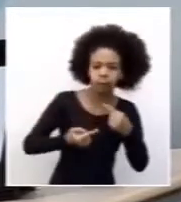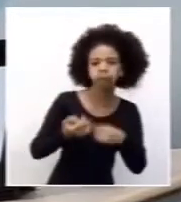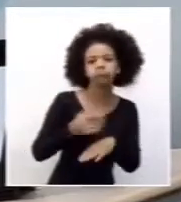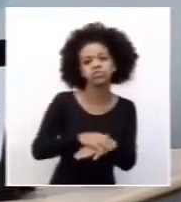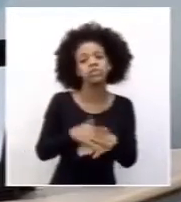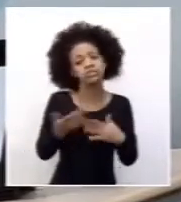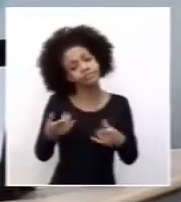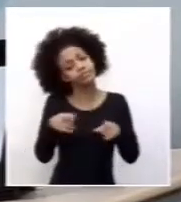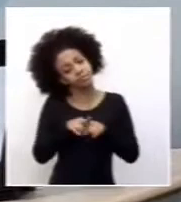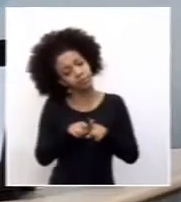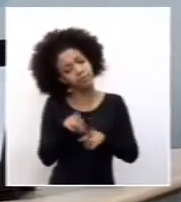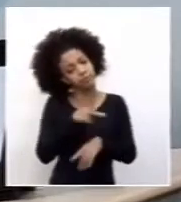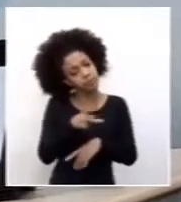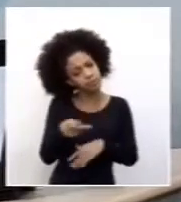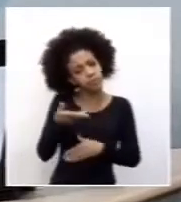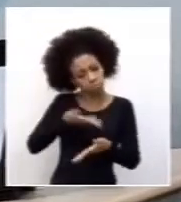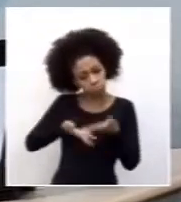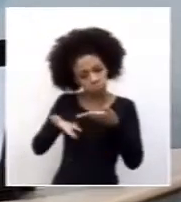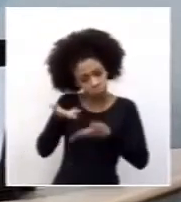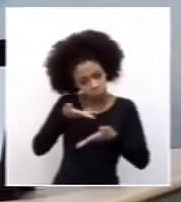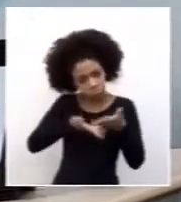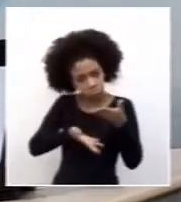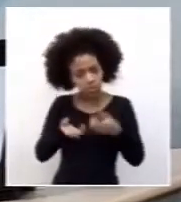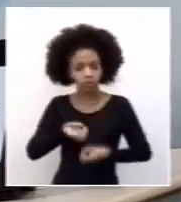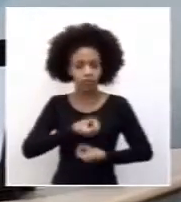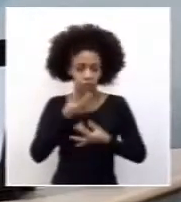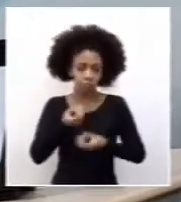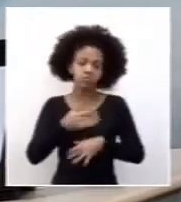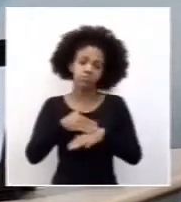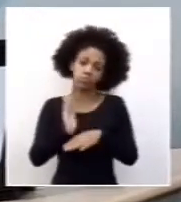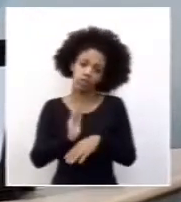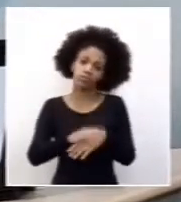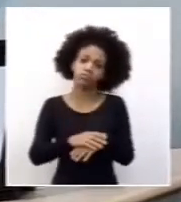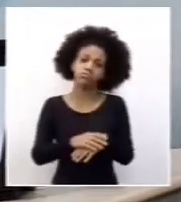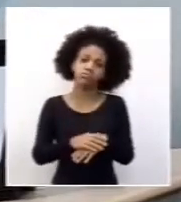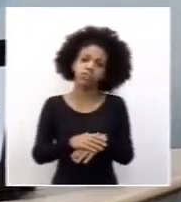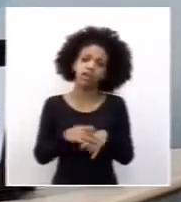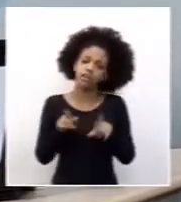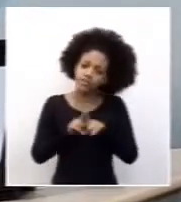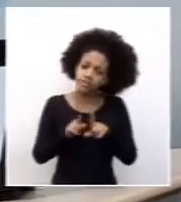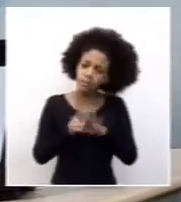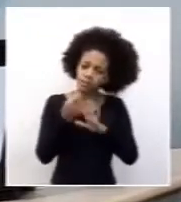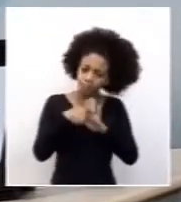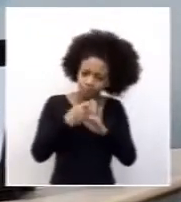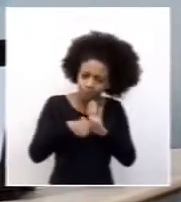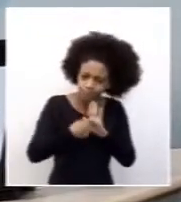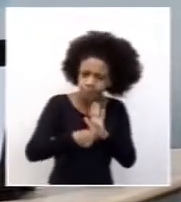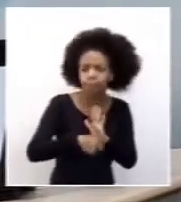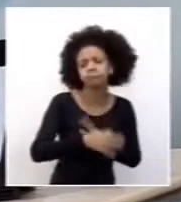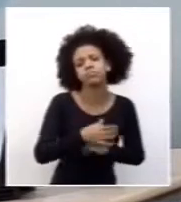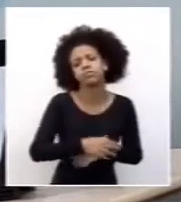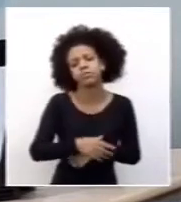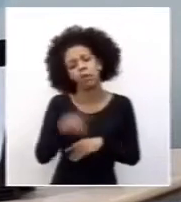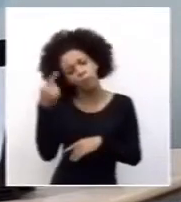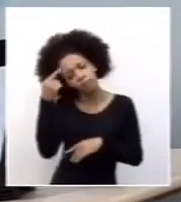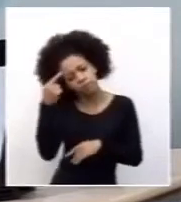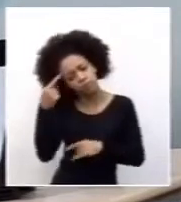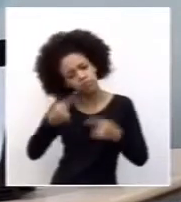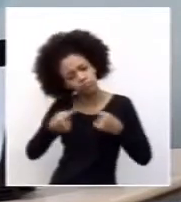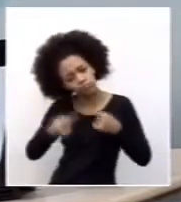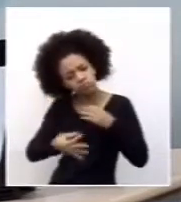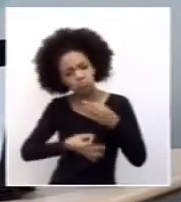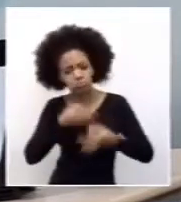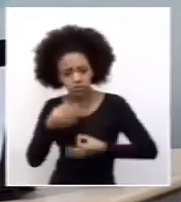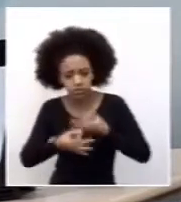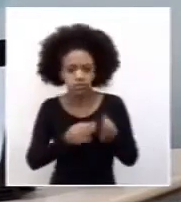poderem, né, e assim contribuírem com mais informações e também registrar essas considerações, as reflexões, o que eles estão pensando no seu diário de